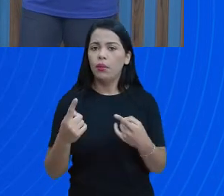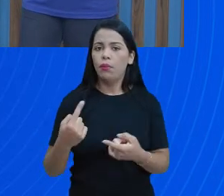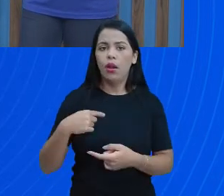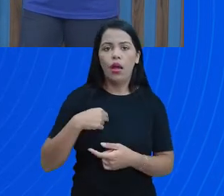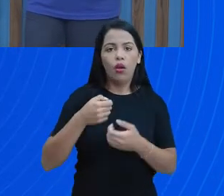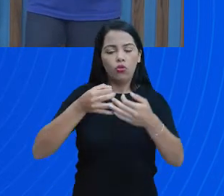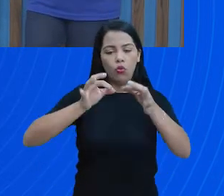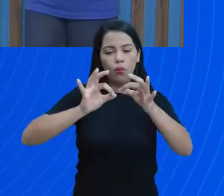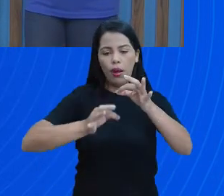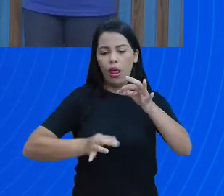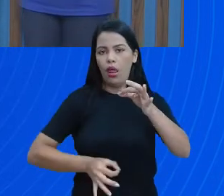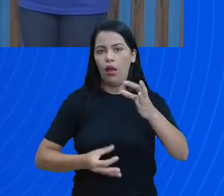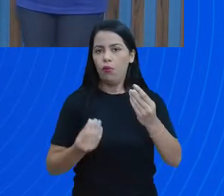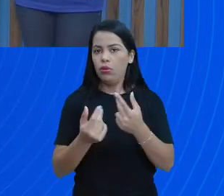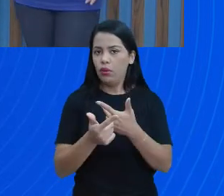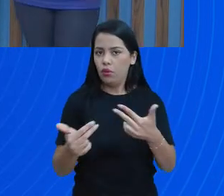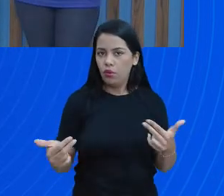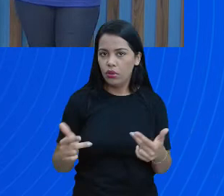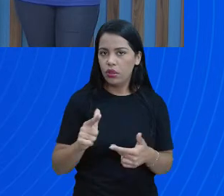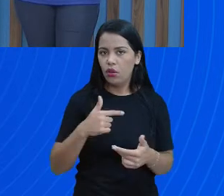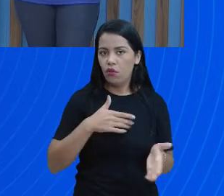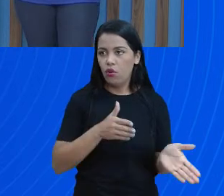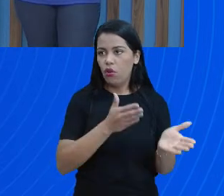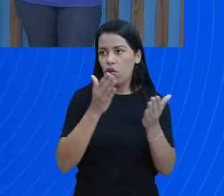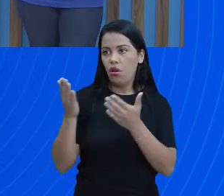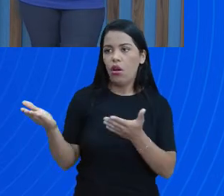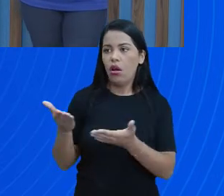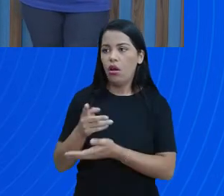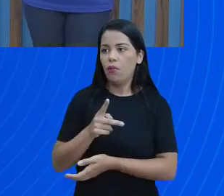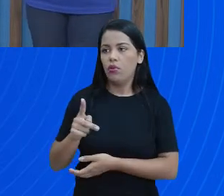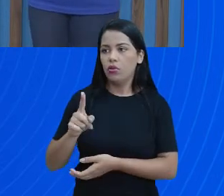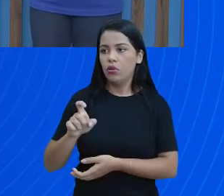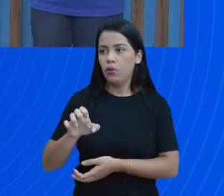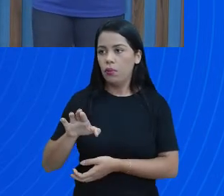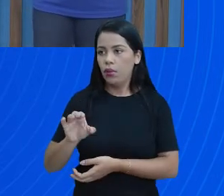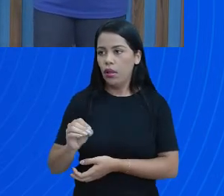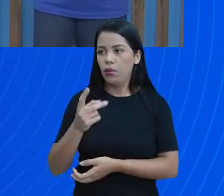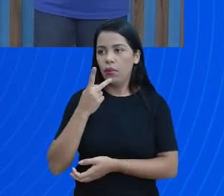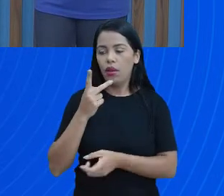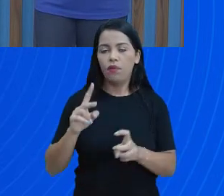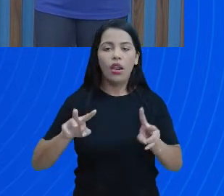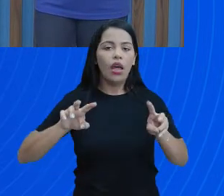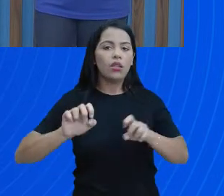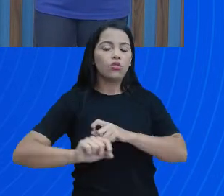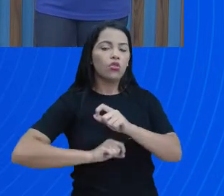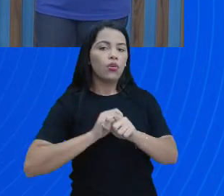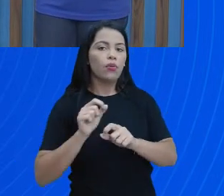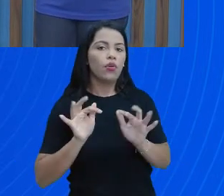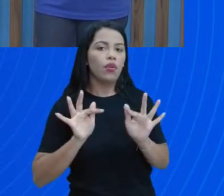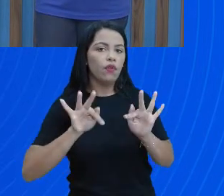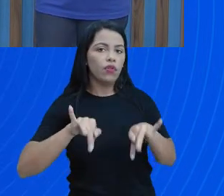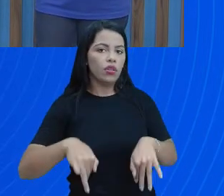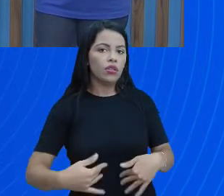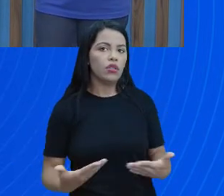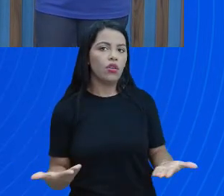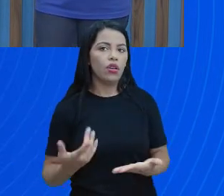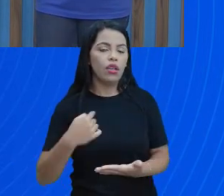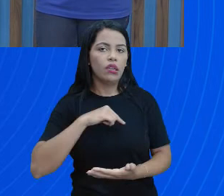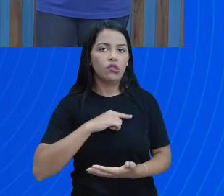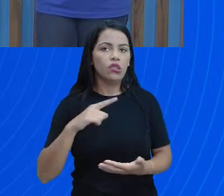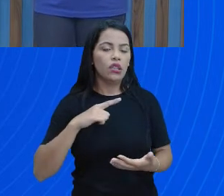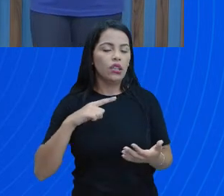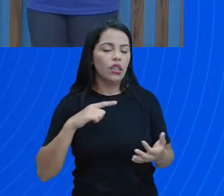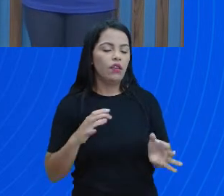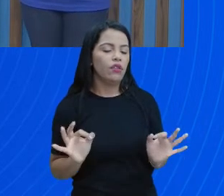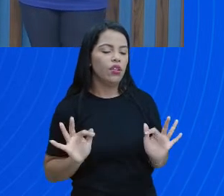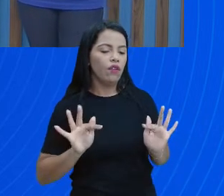estender muito, né, não ficar muita coisa, eu vou passar aqui para o professor Pedro, para ele dar as impressões dele sobre esse finalzinho que a gente teve agora de